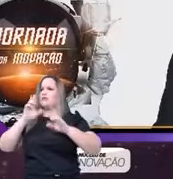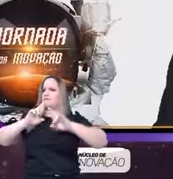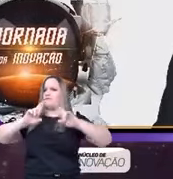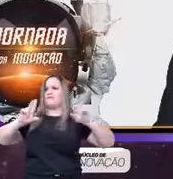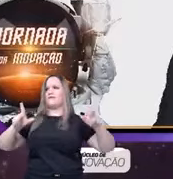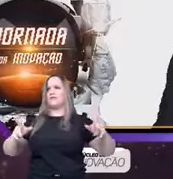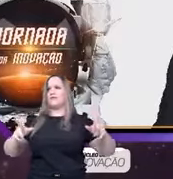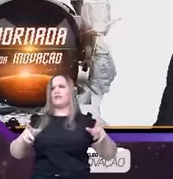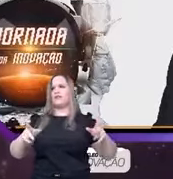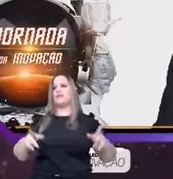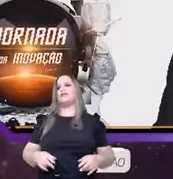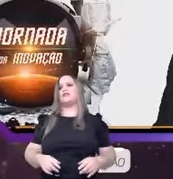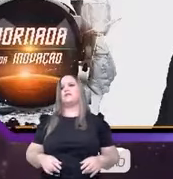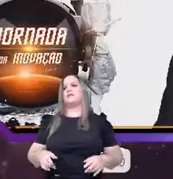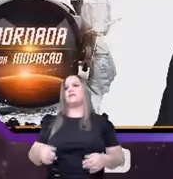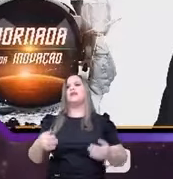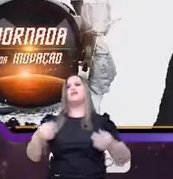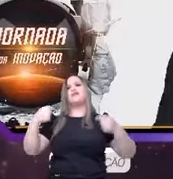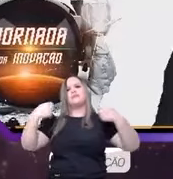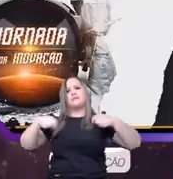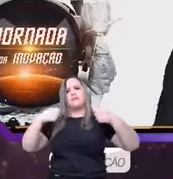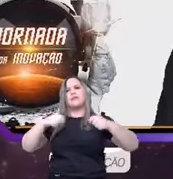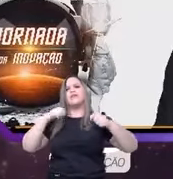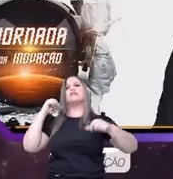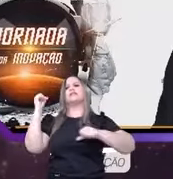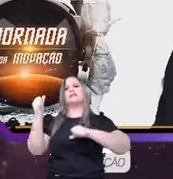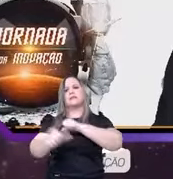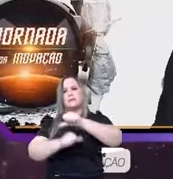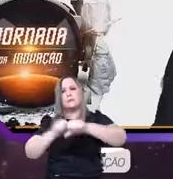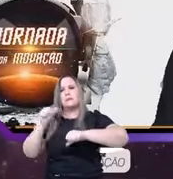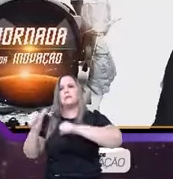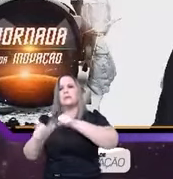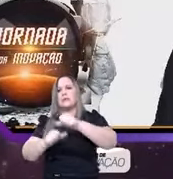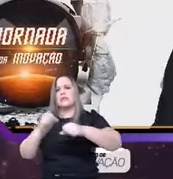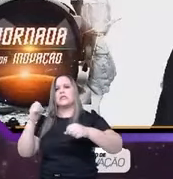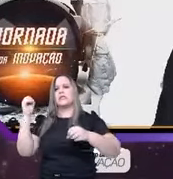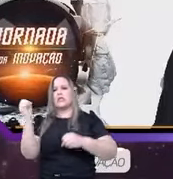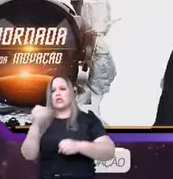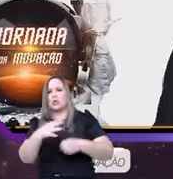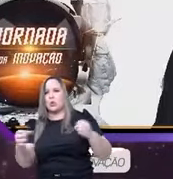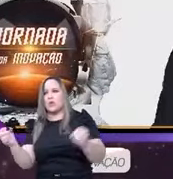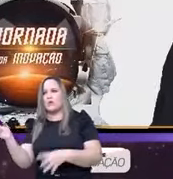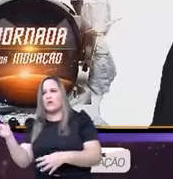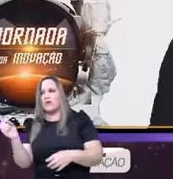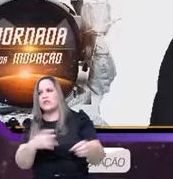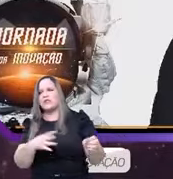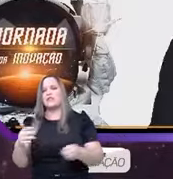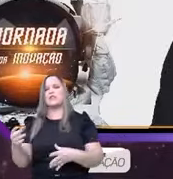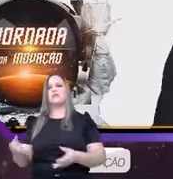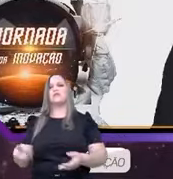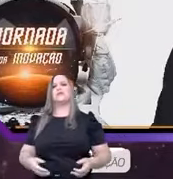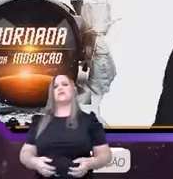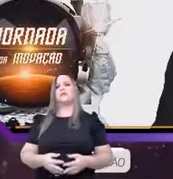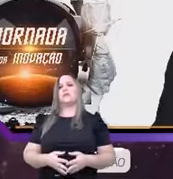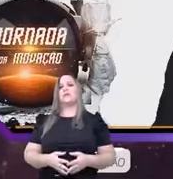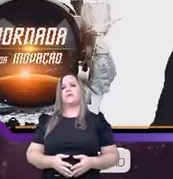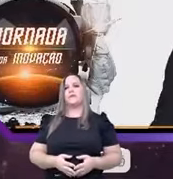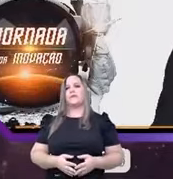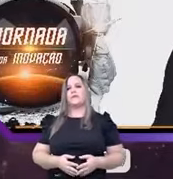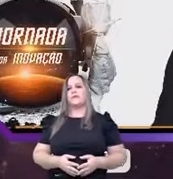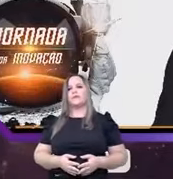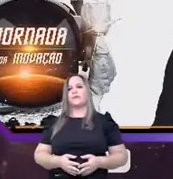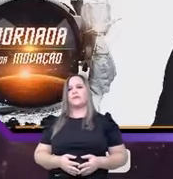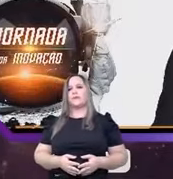de velocidade de inovação, muito embora hoje se tenha dizendo a sociedade digital, a sociedade da informação,